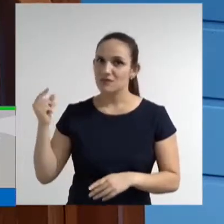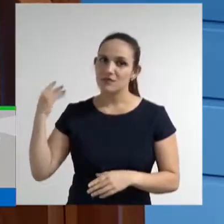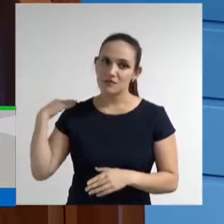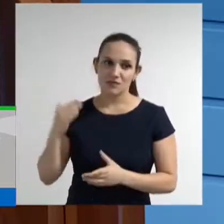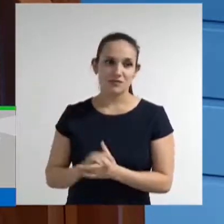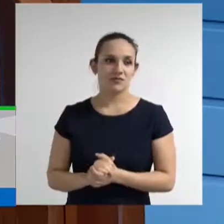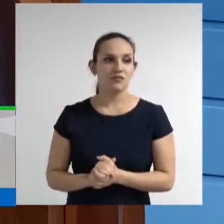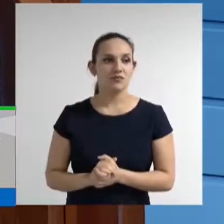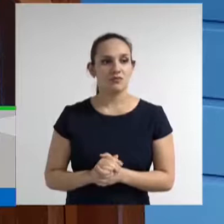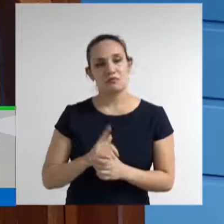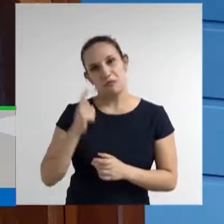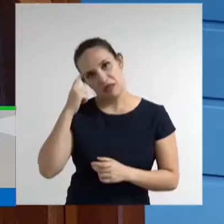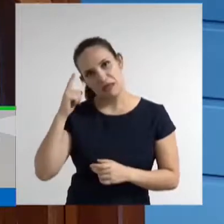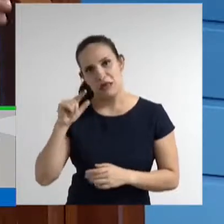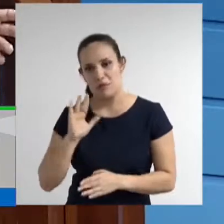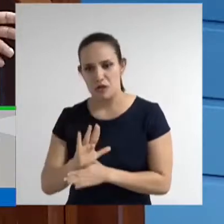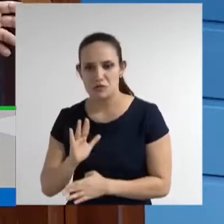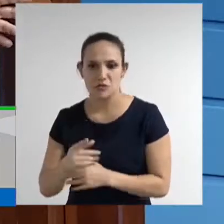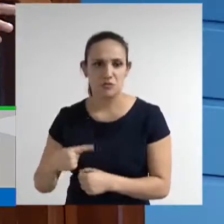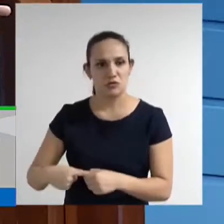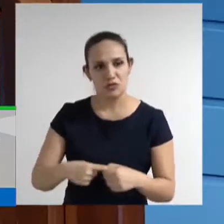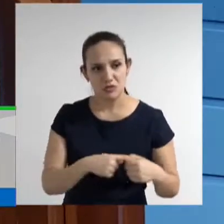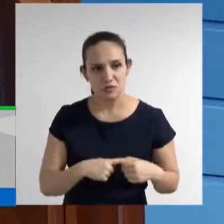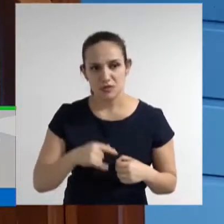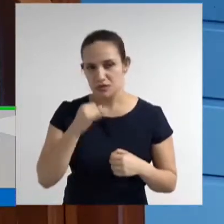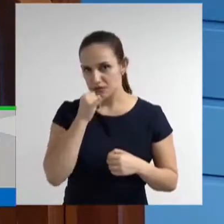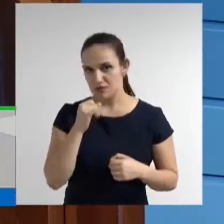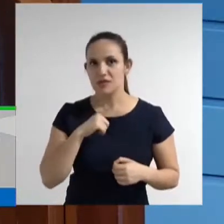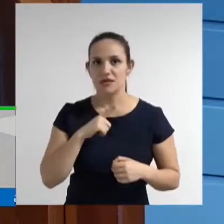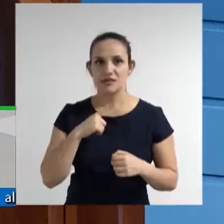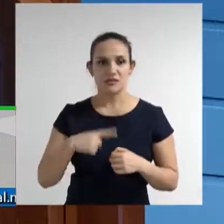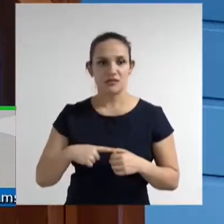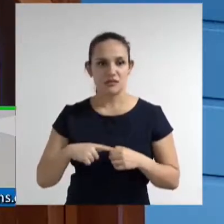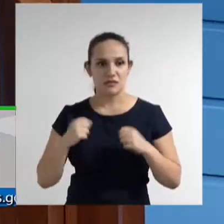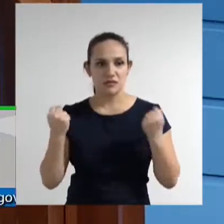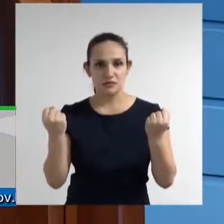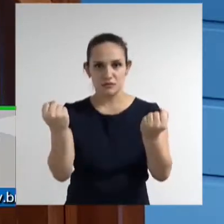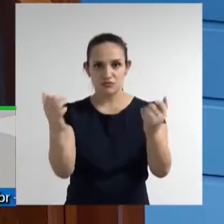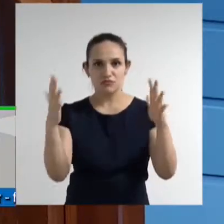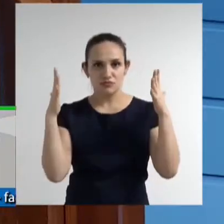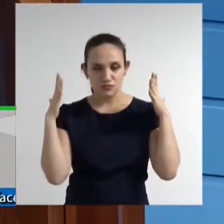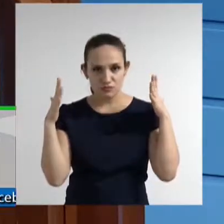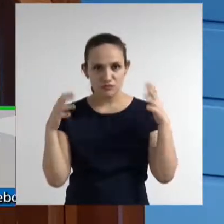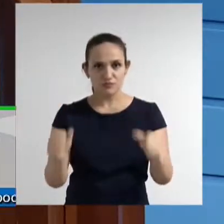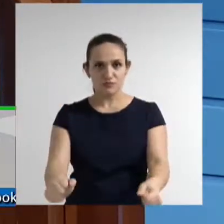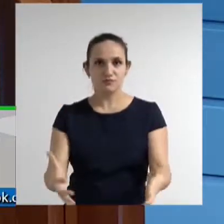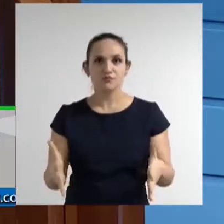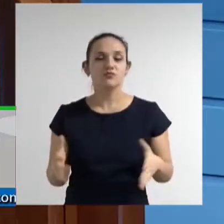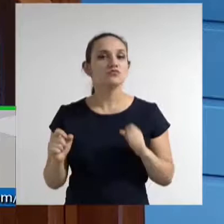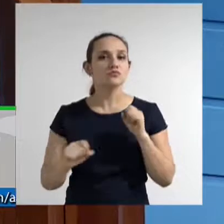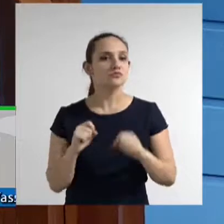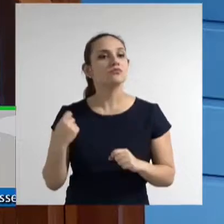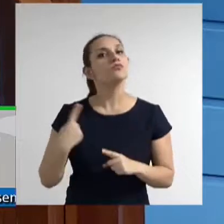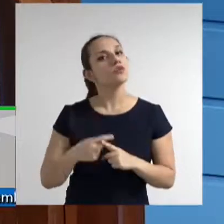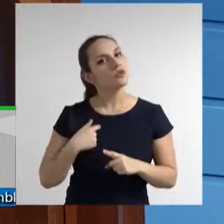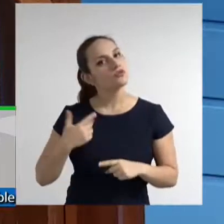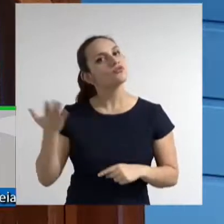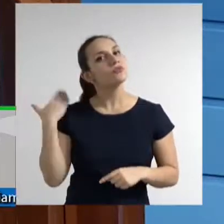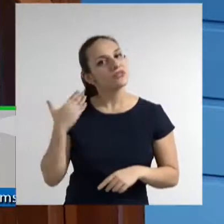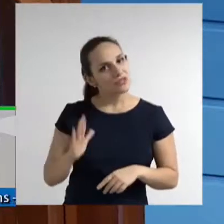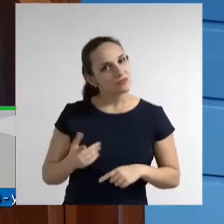os municípios que foram impactados, e eu cito aqui a Anaurilândia com a maior propriedade, porque tomei conhecimento de causa e discuti esse